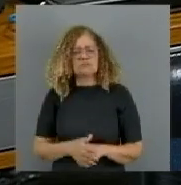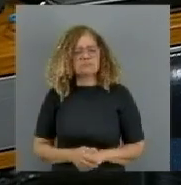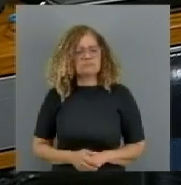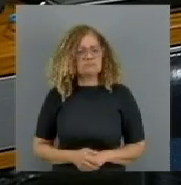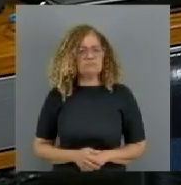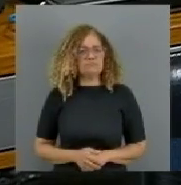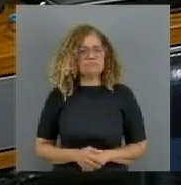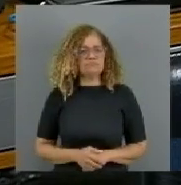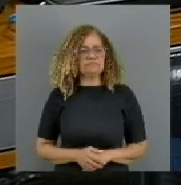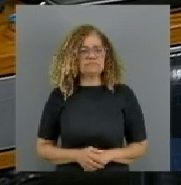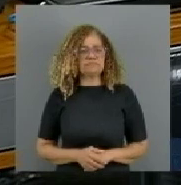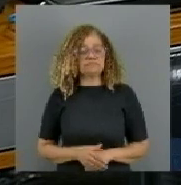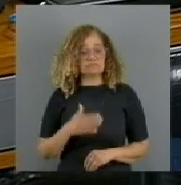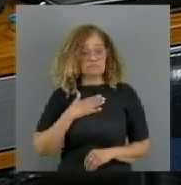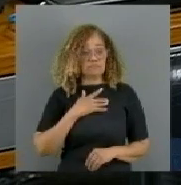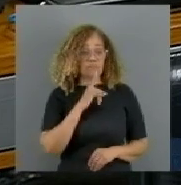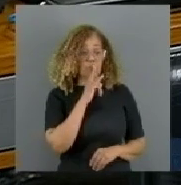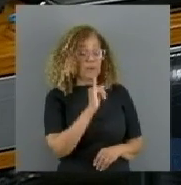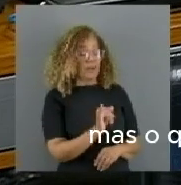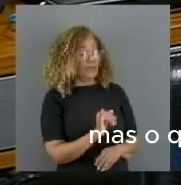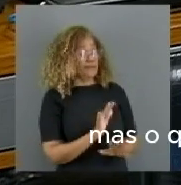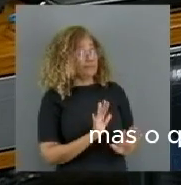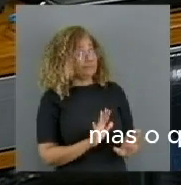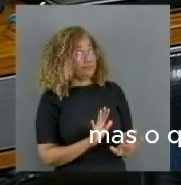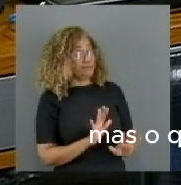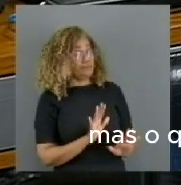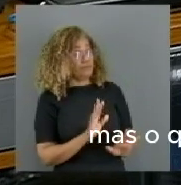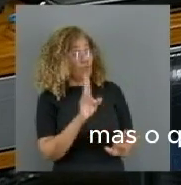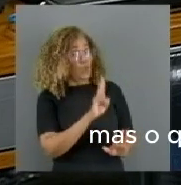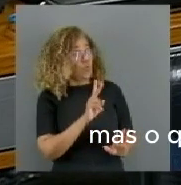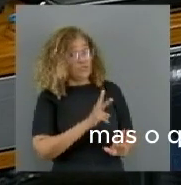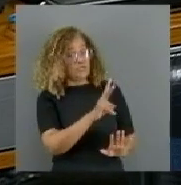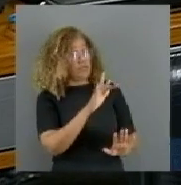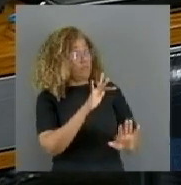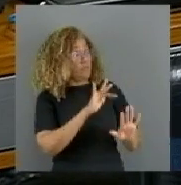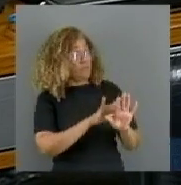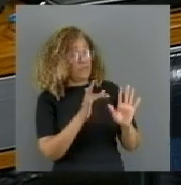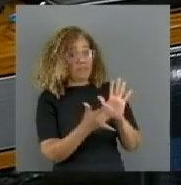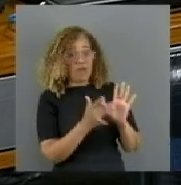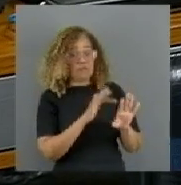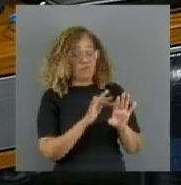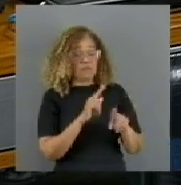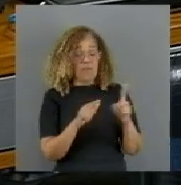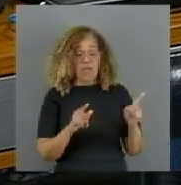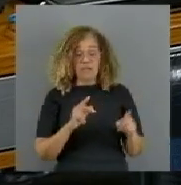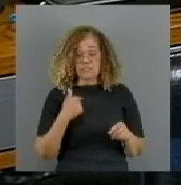Como diz meu pai, o tempo é o senhor da razão. Mas o que a gente está vendo são pessoas se suicidando, doutor Wesley.